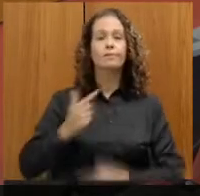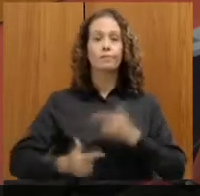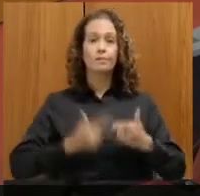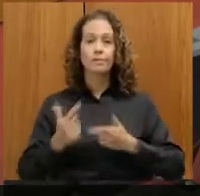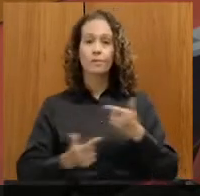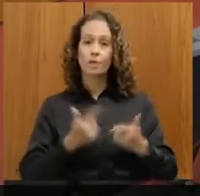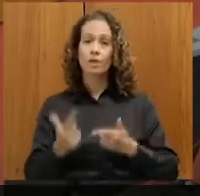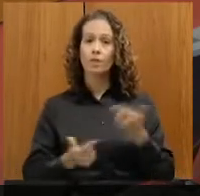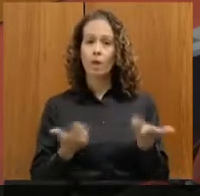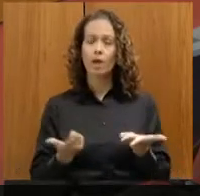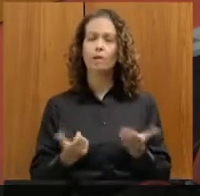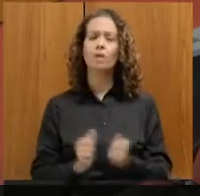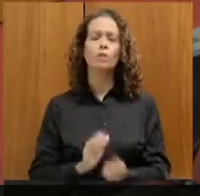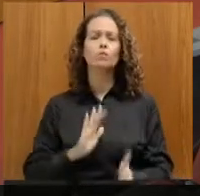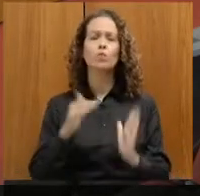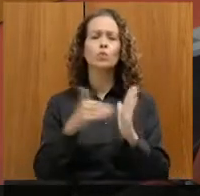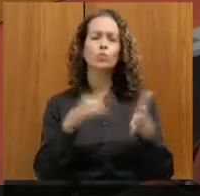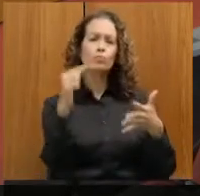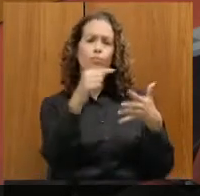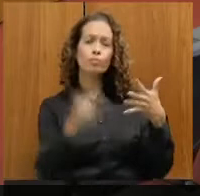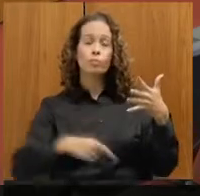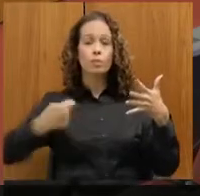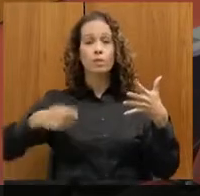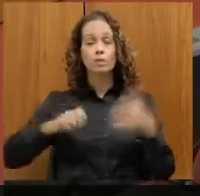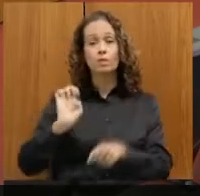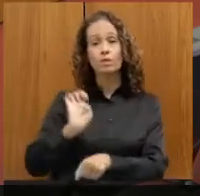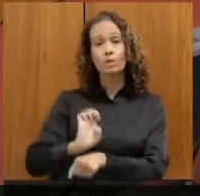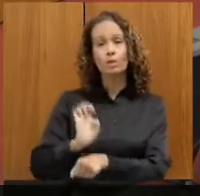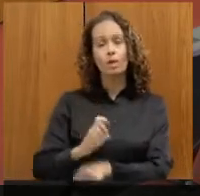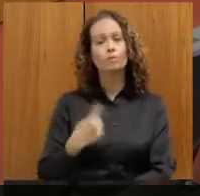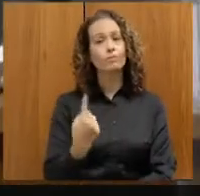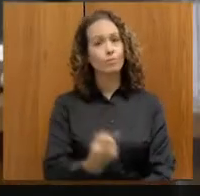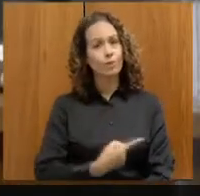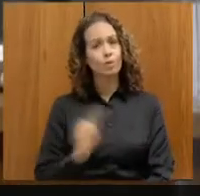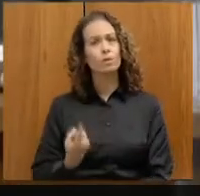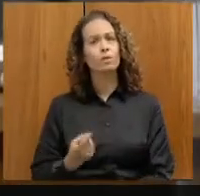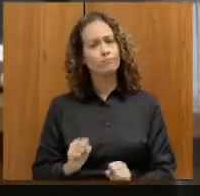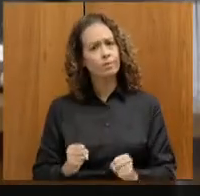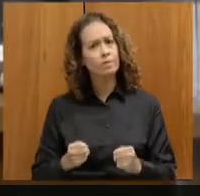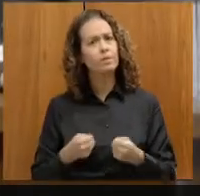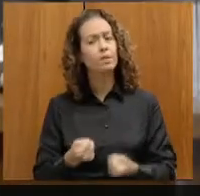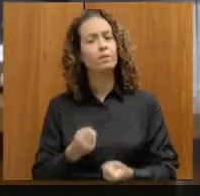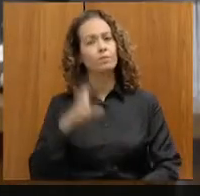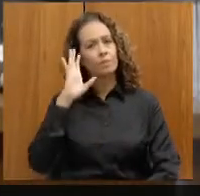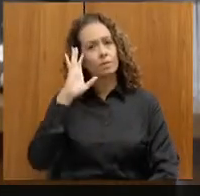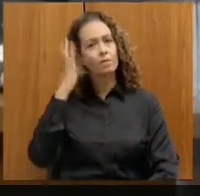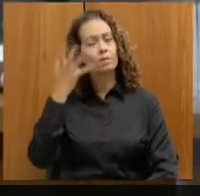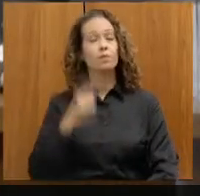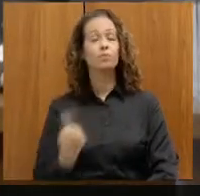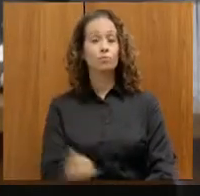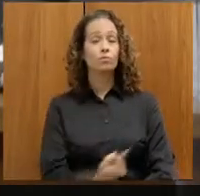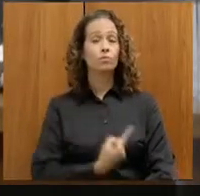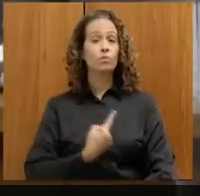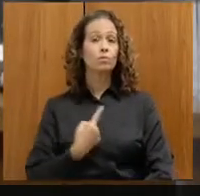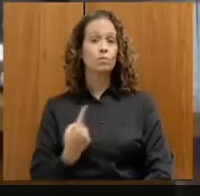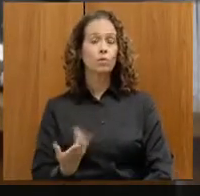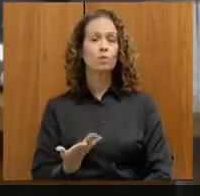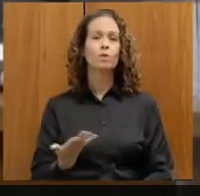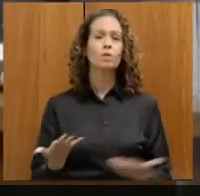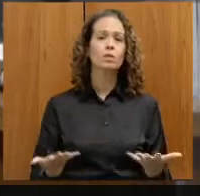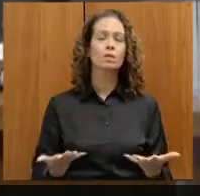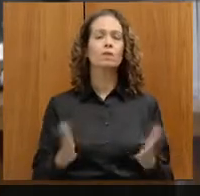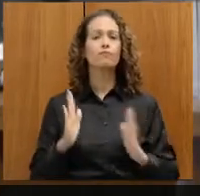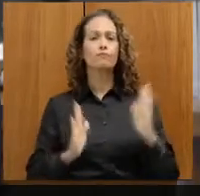atender todas as demandas do estado é são muitas né Não estamos ainda numa situação